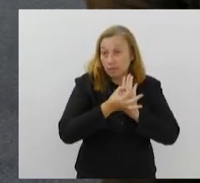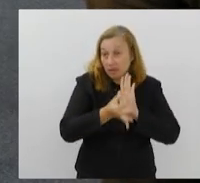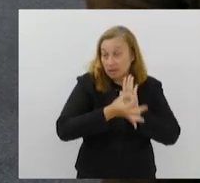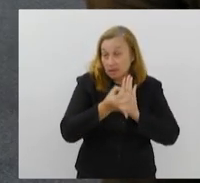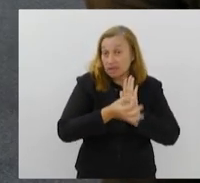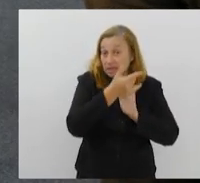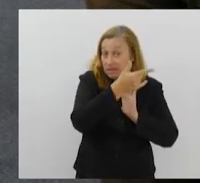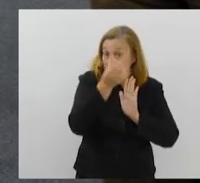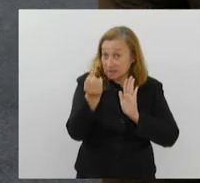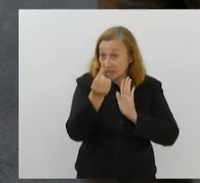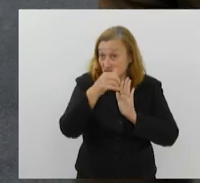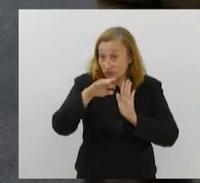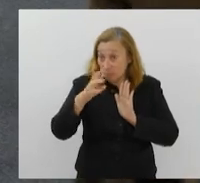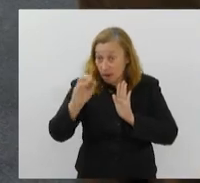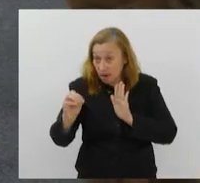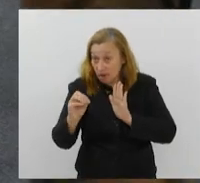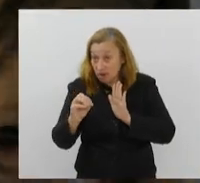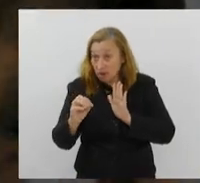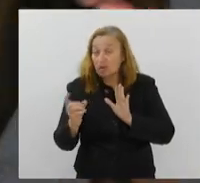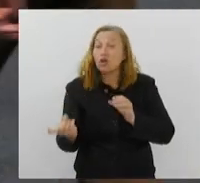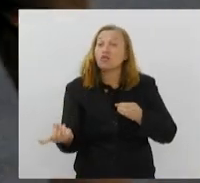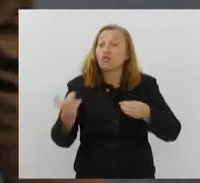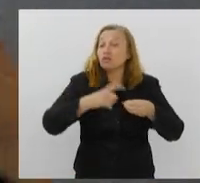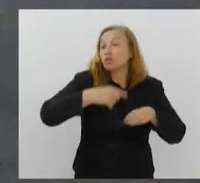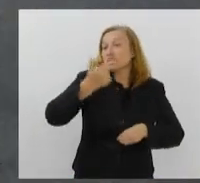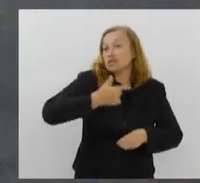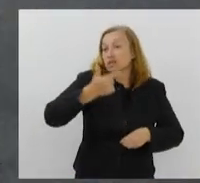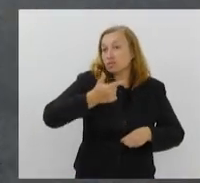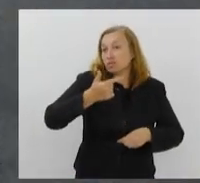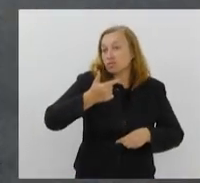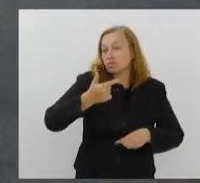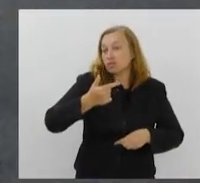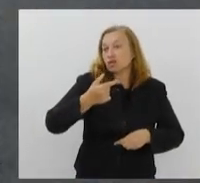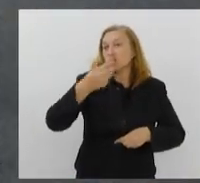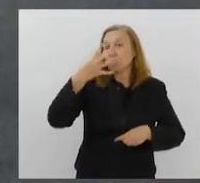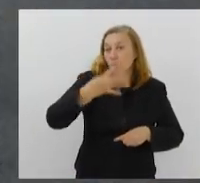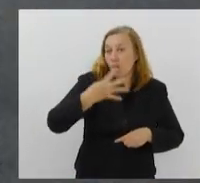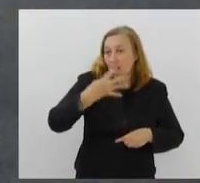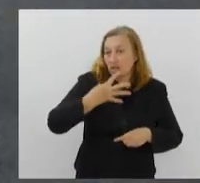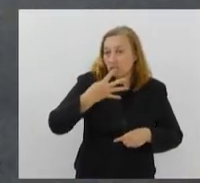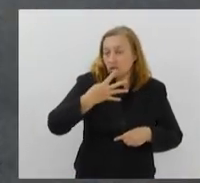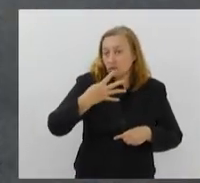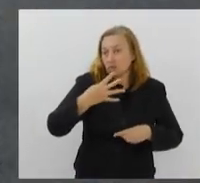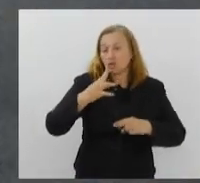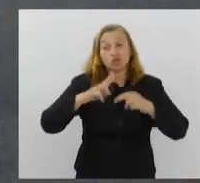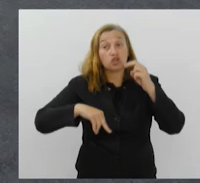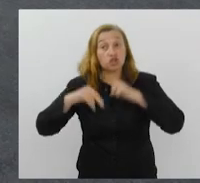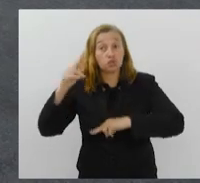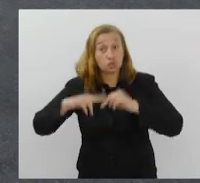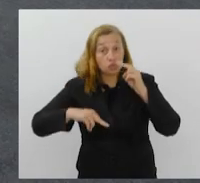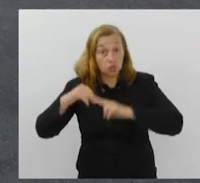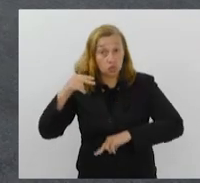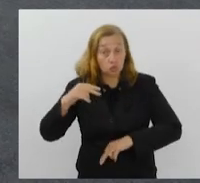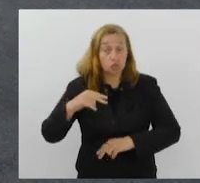maio, voltou em segunda, em 4 de junho, 4/6,